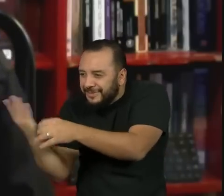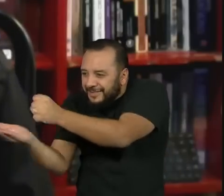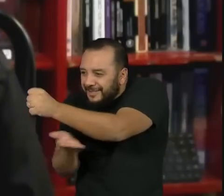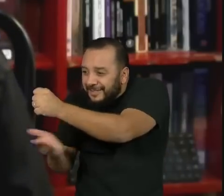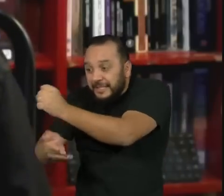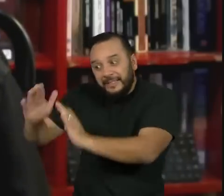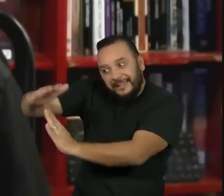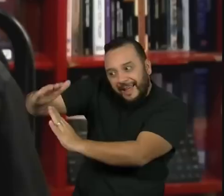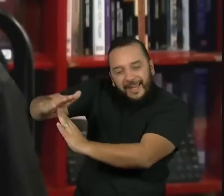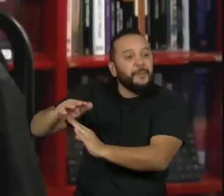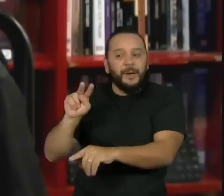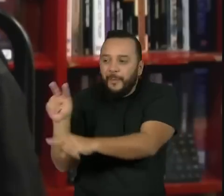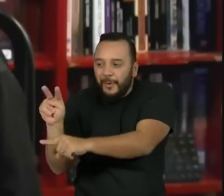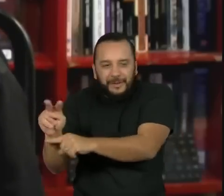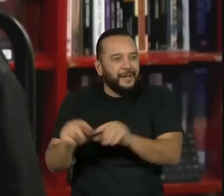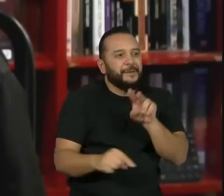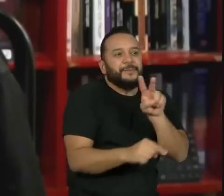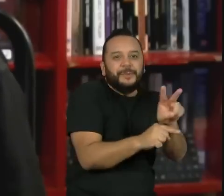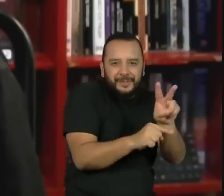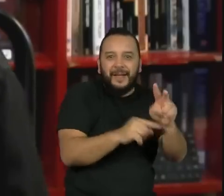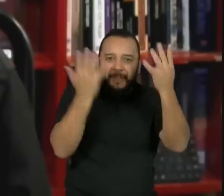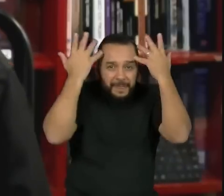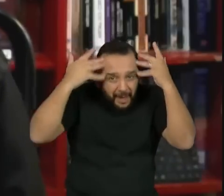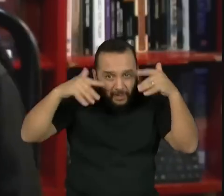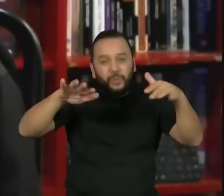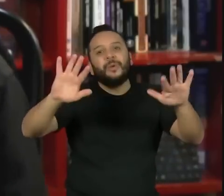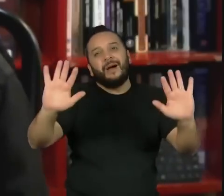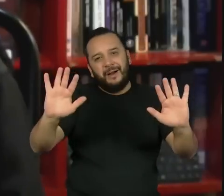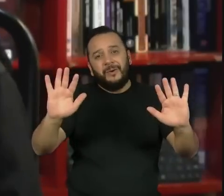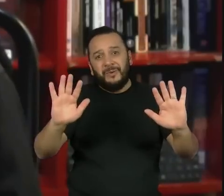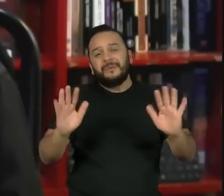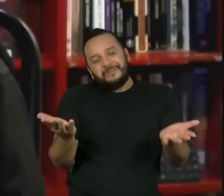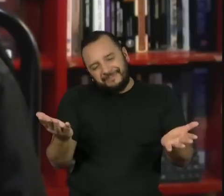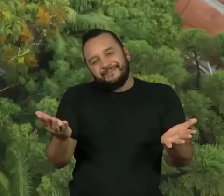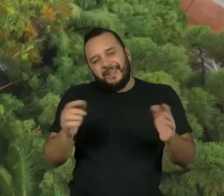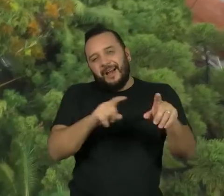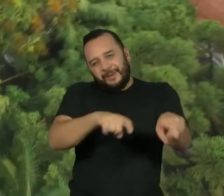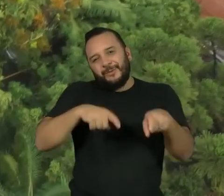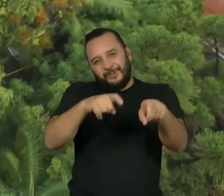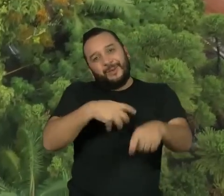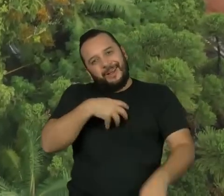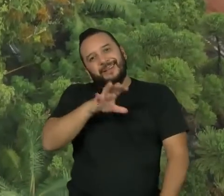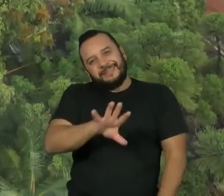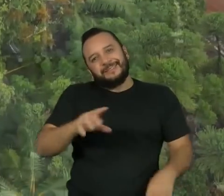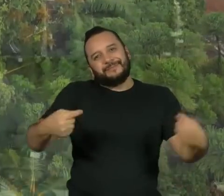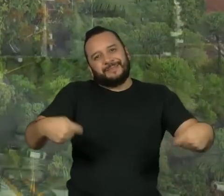regeneração de todo o ecossistema onde a agricultura se produz.